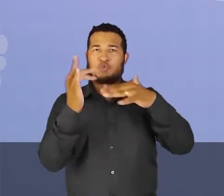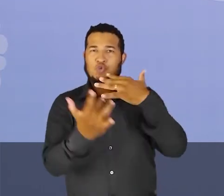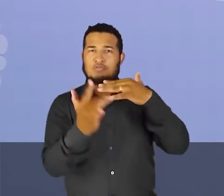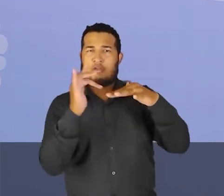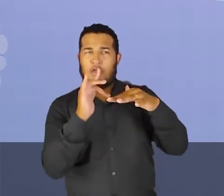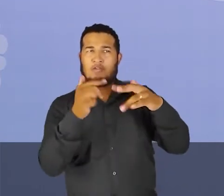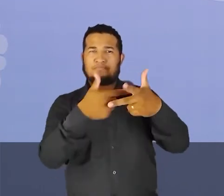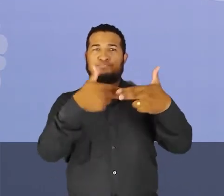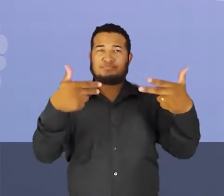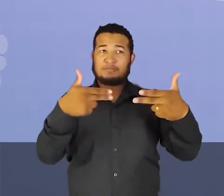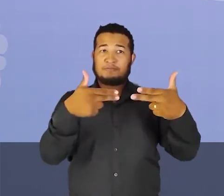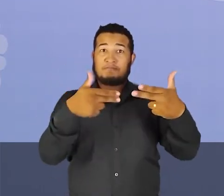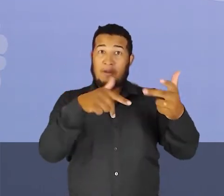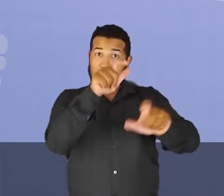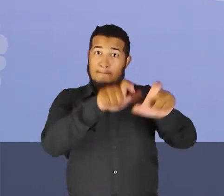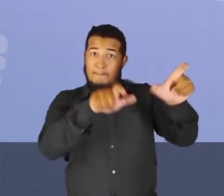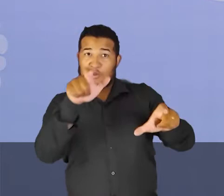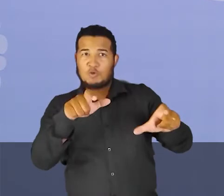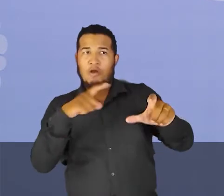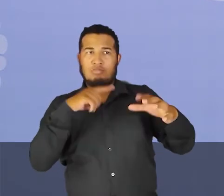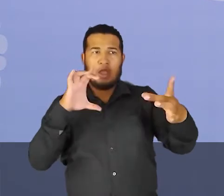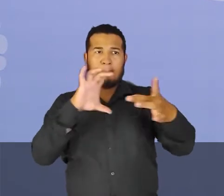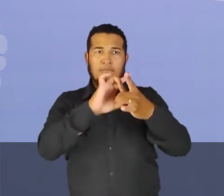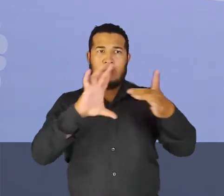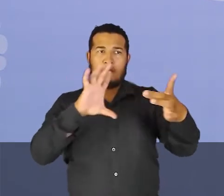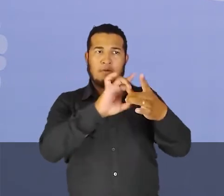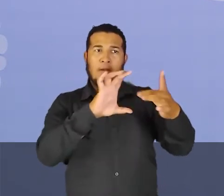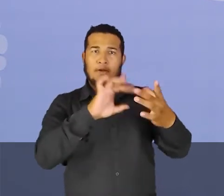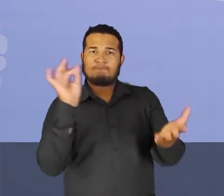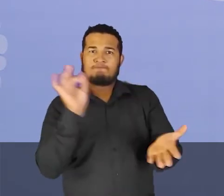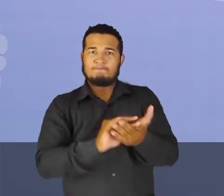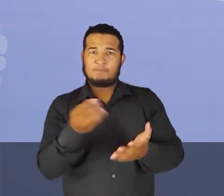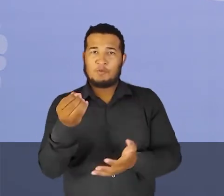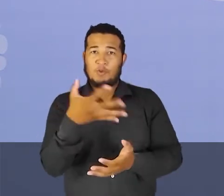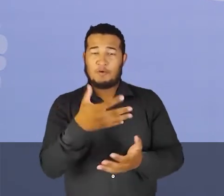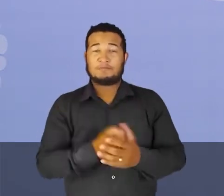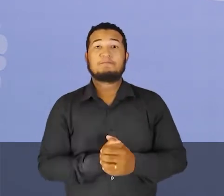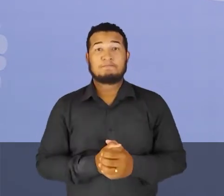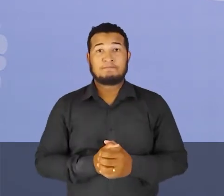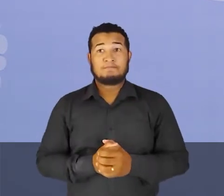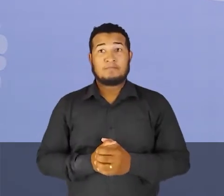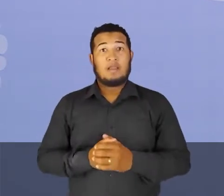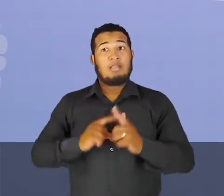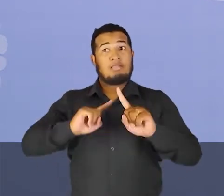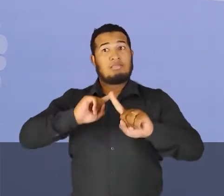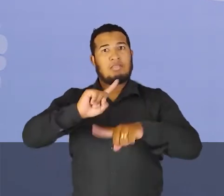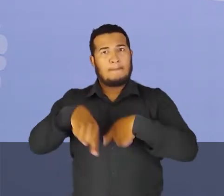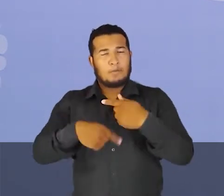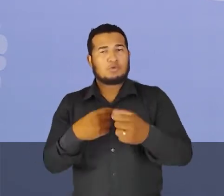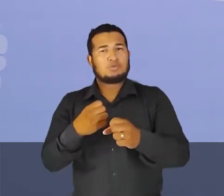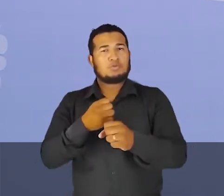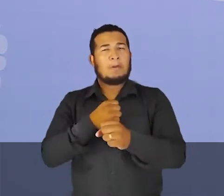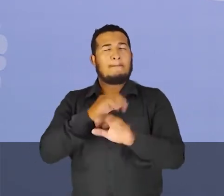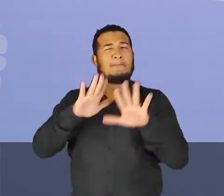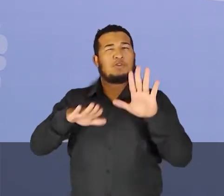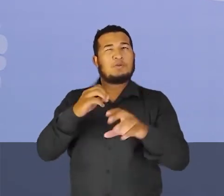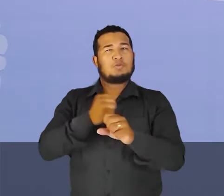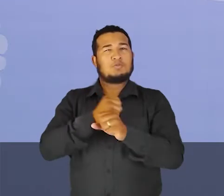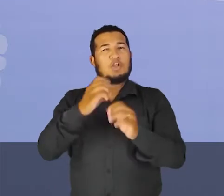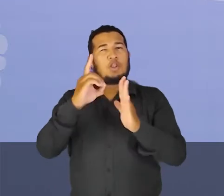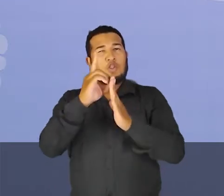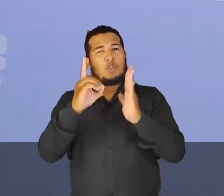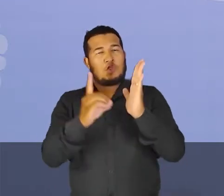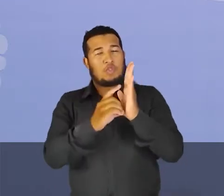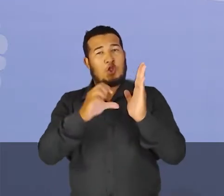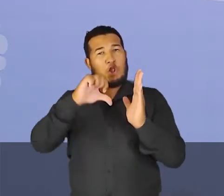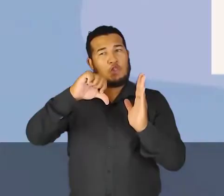sociais e essas pessoas então vão se integrar a essa nova realidade. As gerações que surgem de meados dos